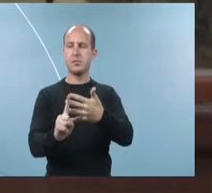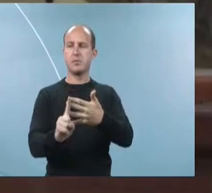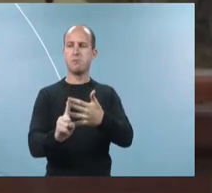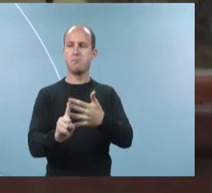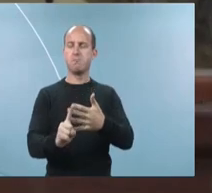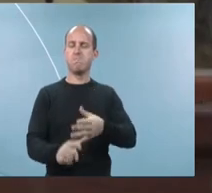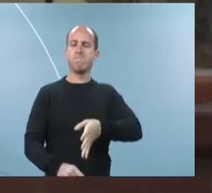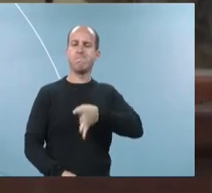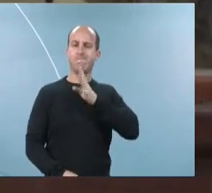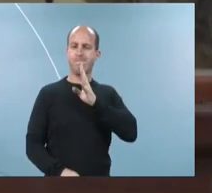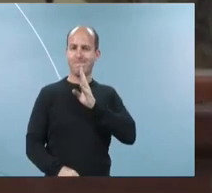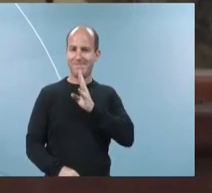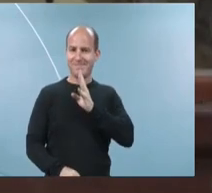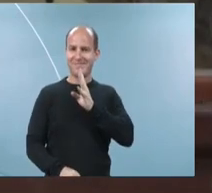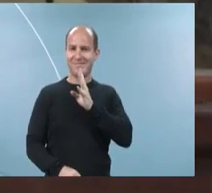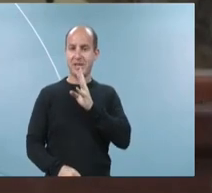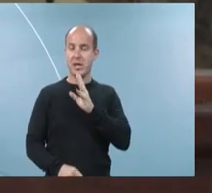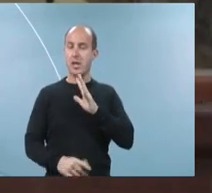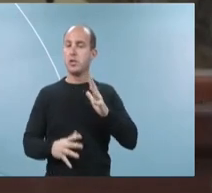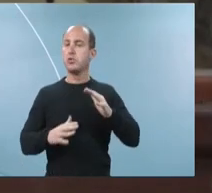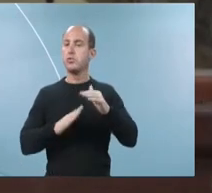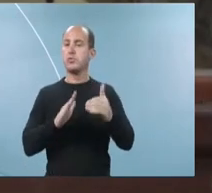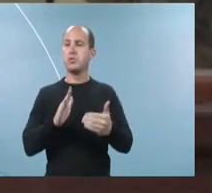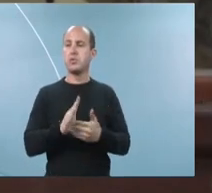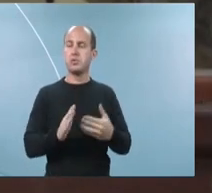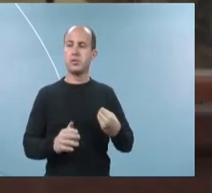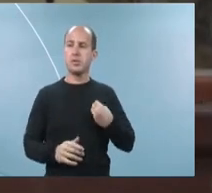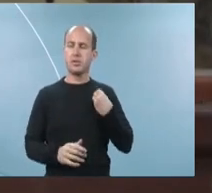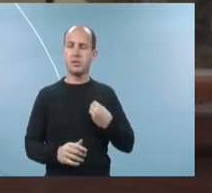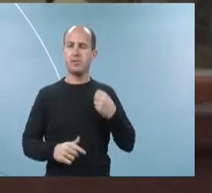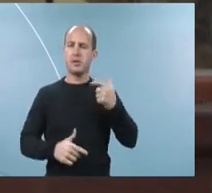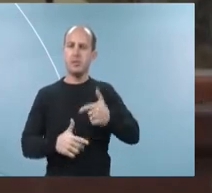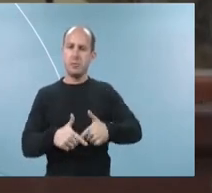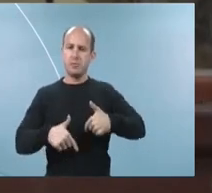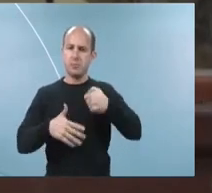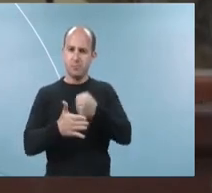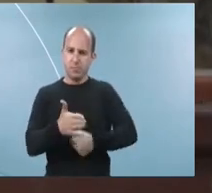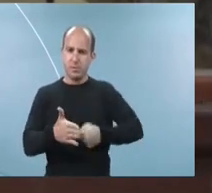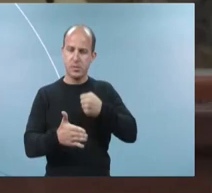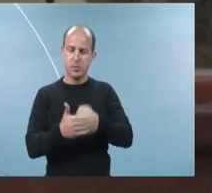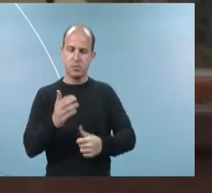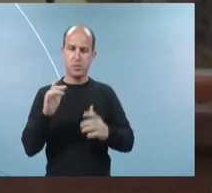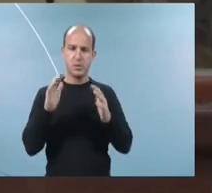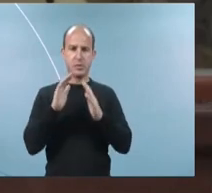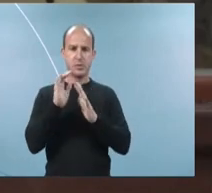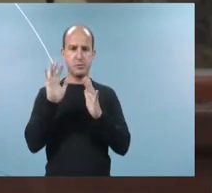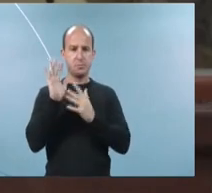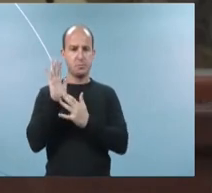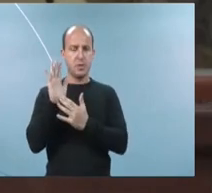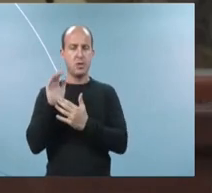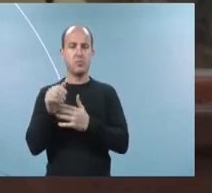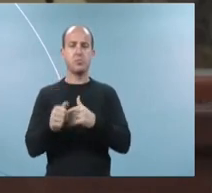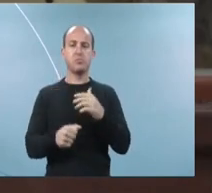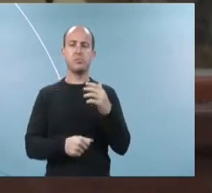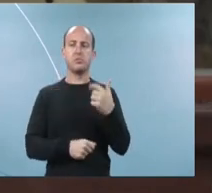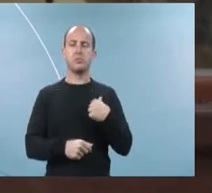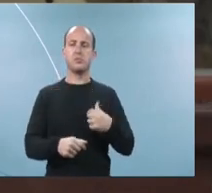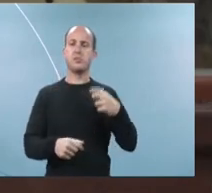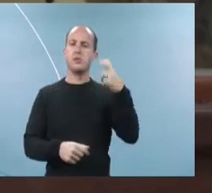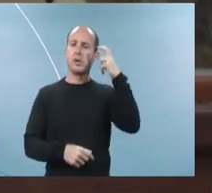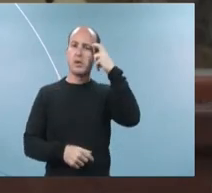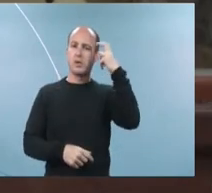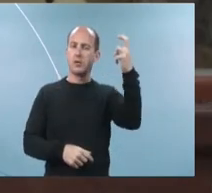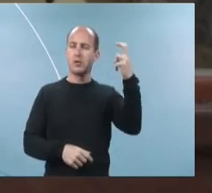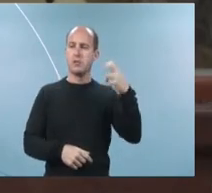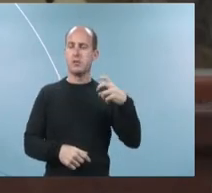grande reconhecimento os que vivem a labutar com suas mãos criativas, mantendo as culturas vivas.